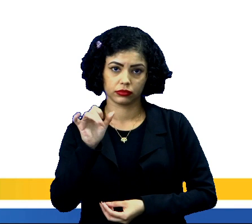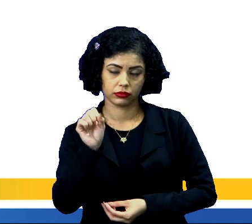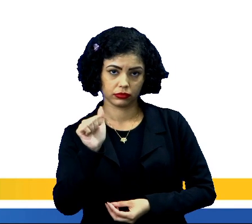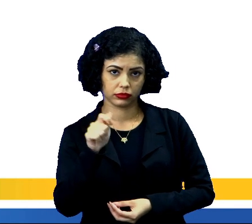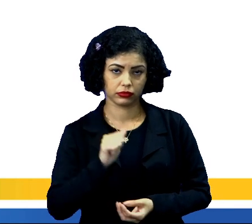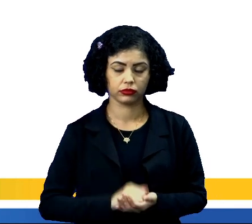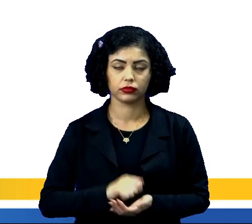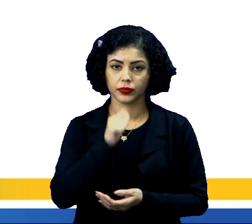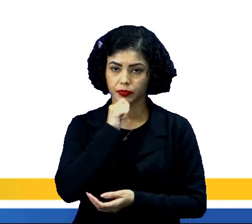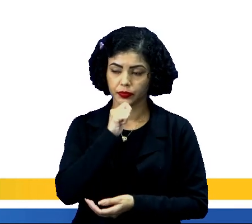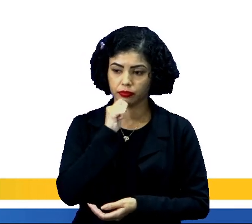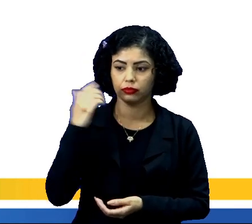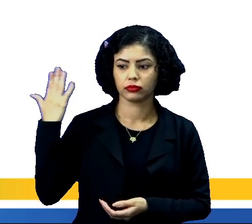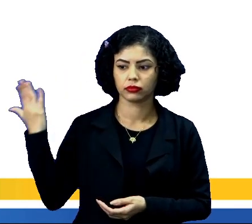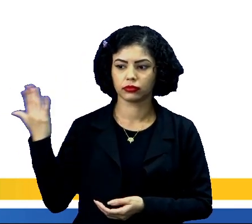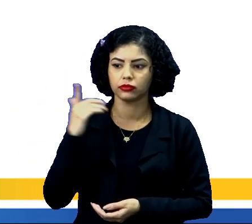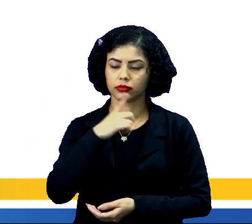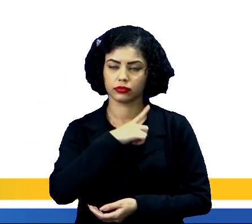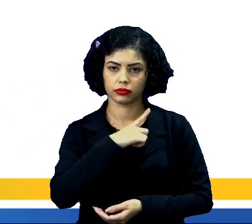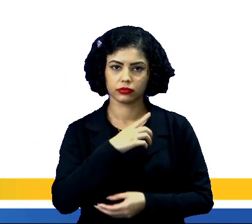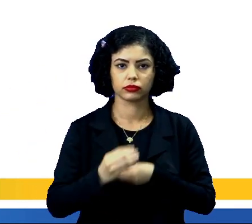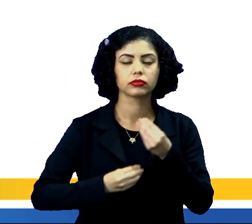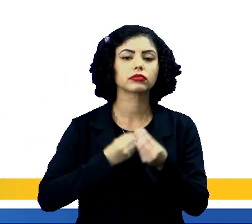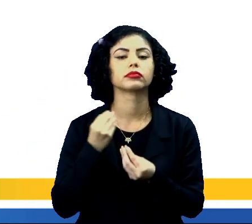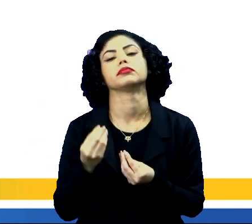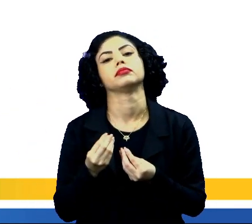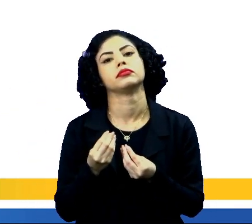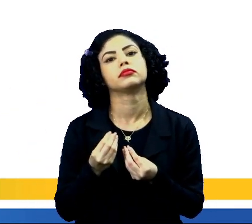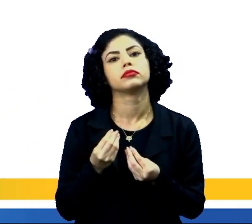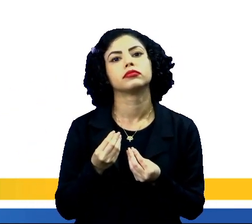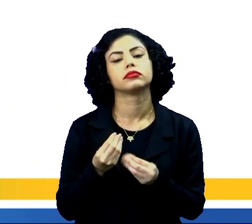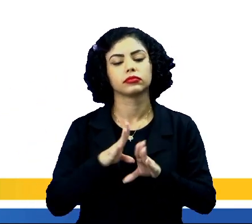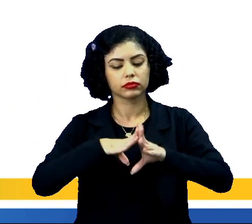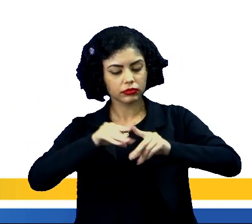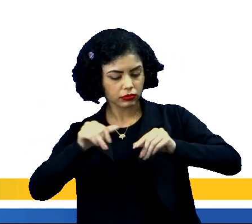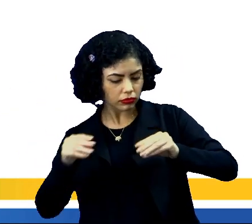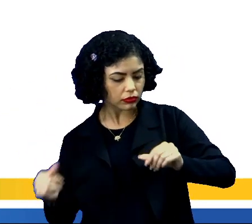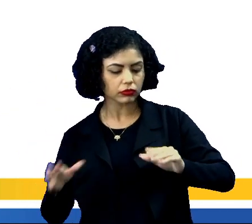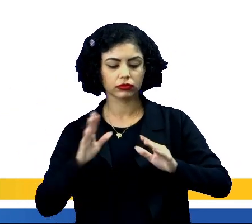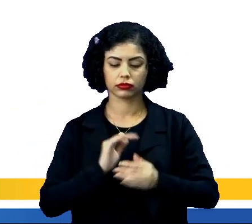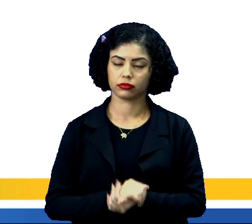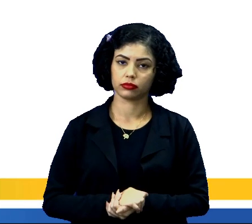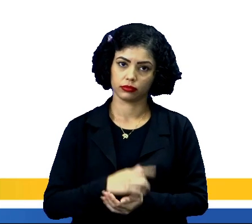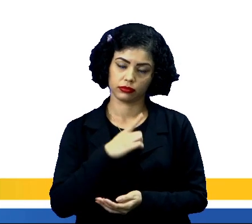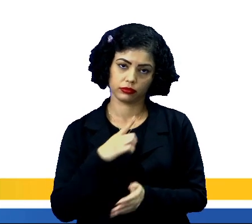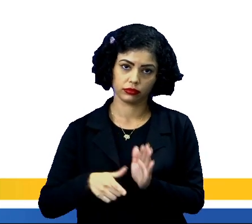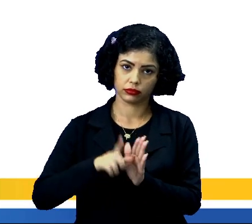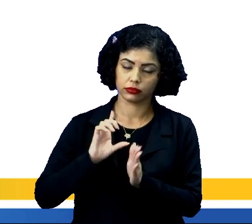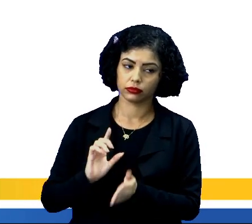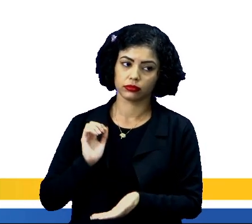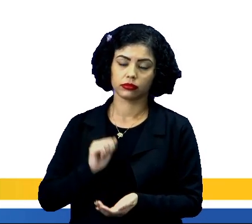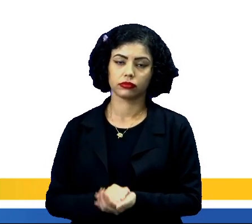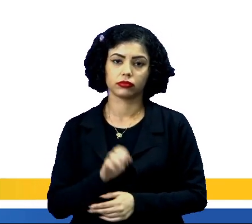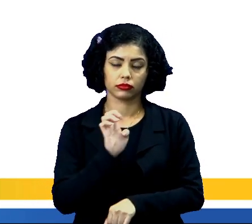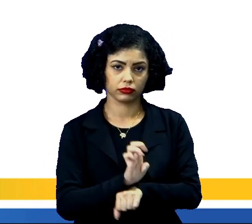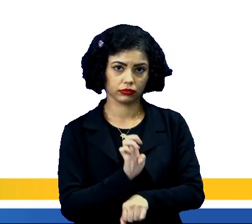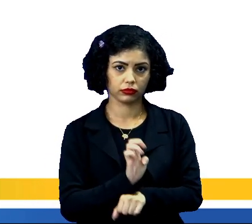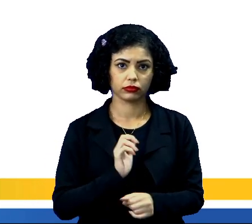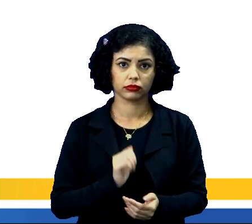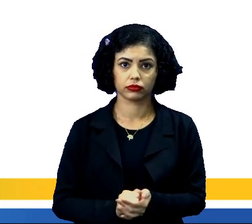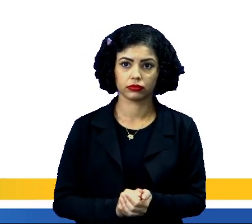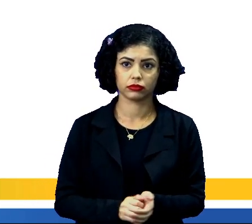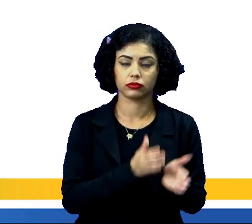tem o Tratado de Tordesilhas, eram como, né, as terras antigamente, né, antes de existirem os estados, elas